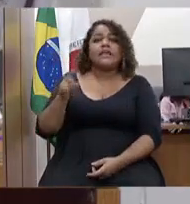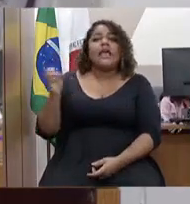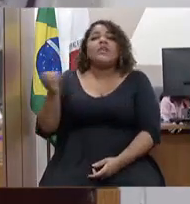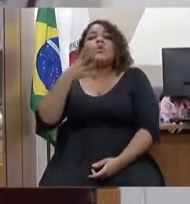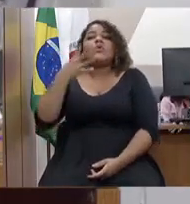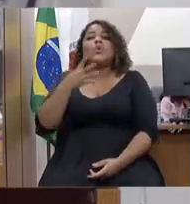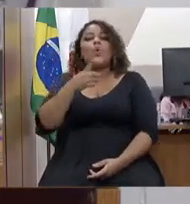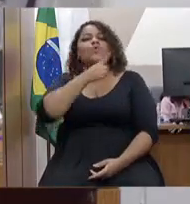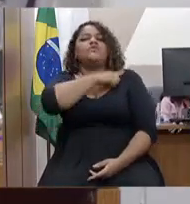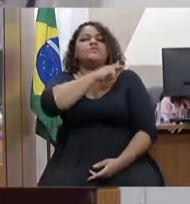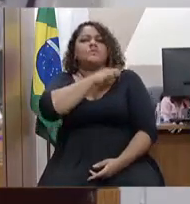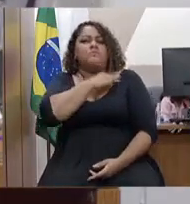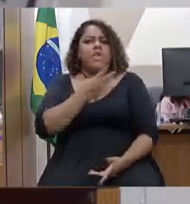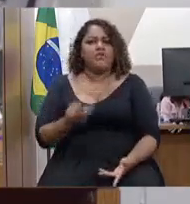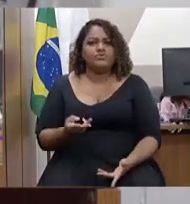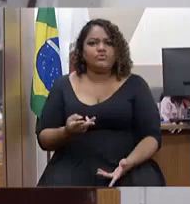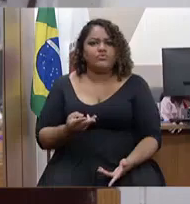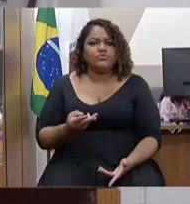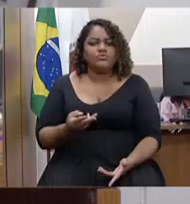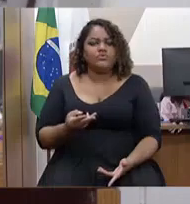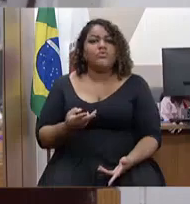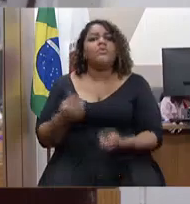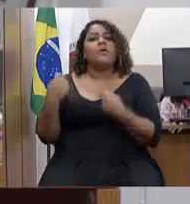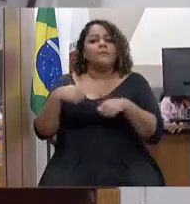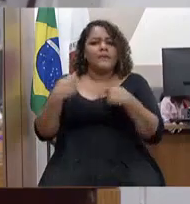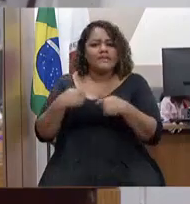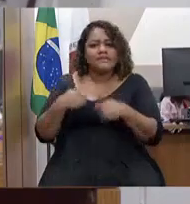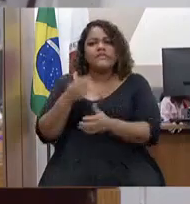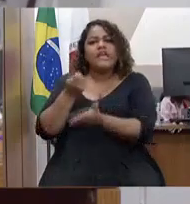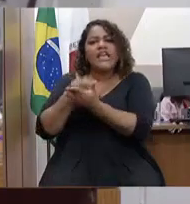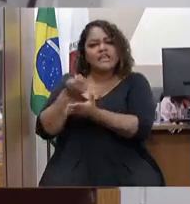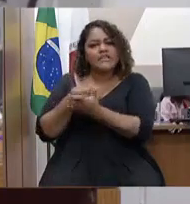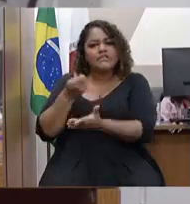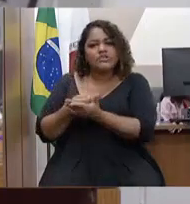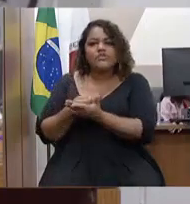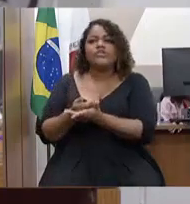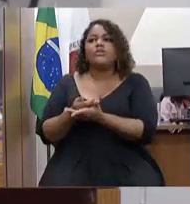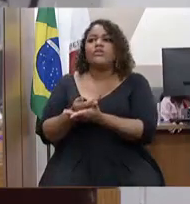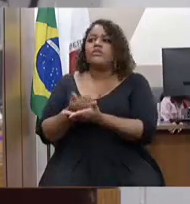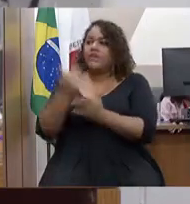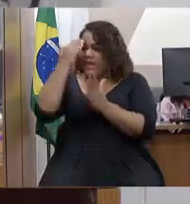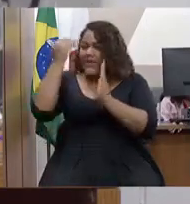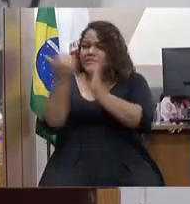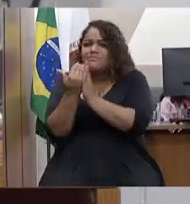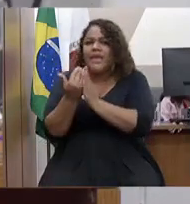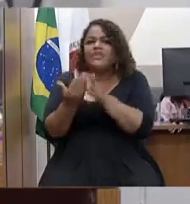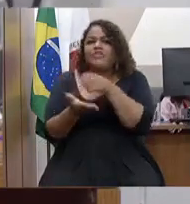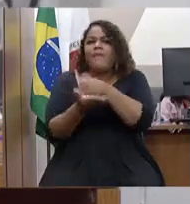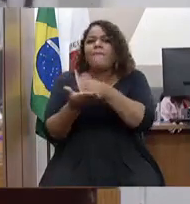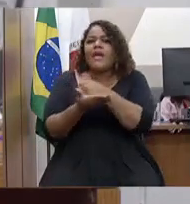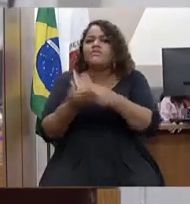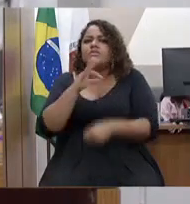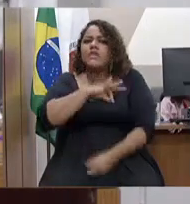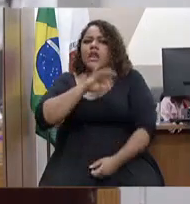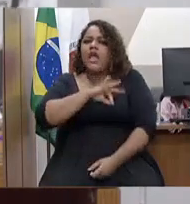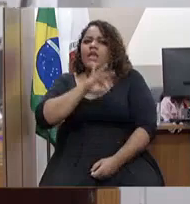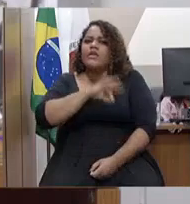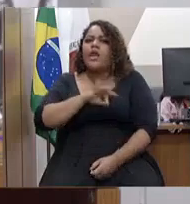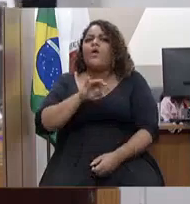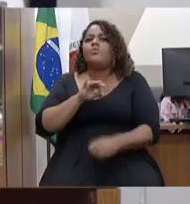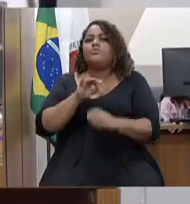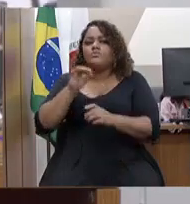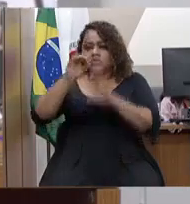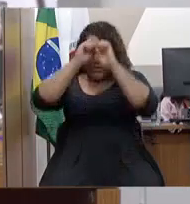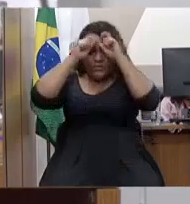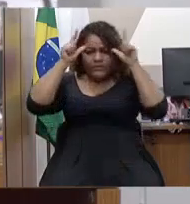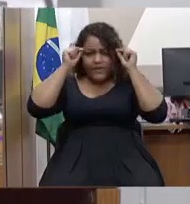médio nós temos que exigir que se aplica o piso Nacional da enfermagem nós temos que exigir